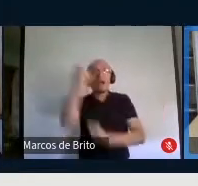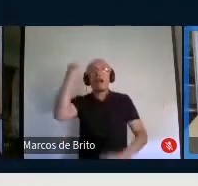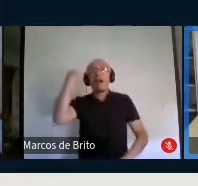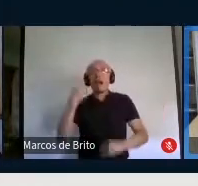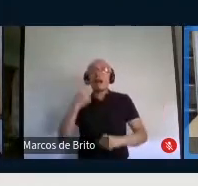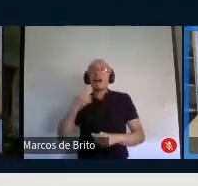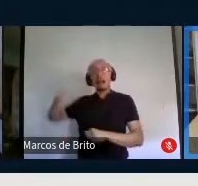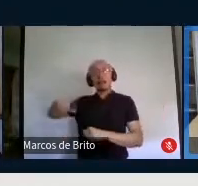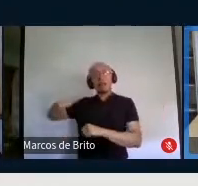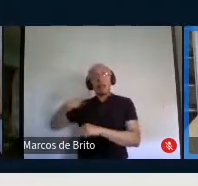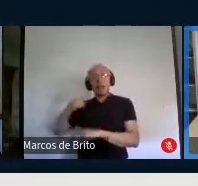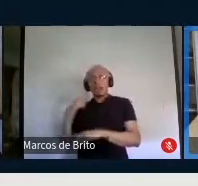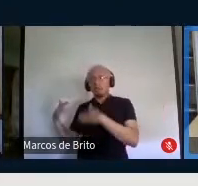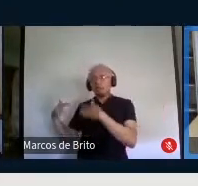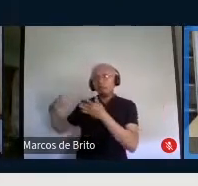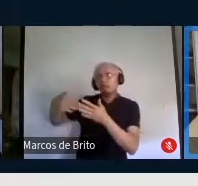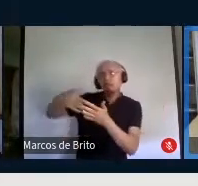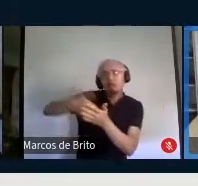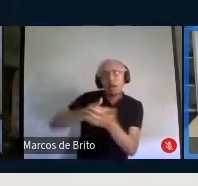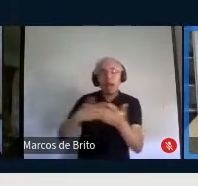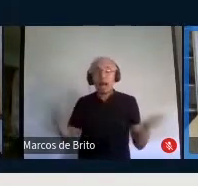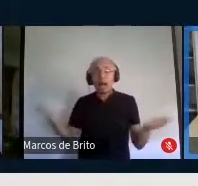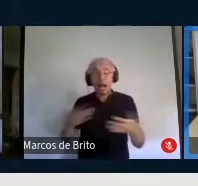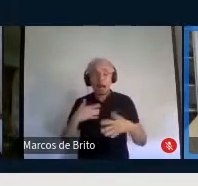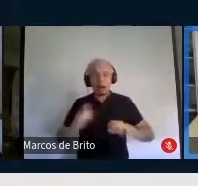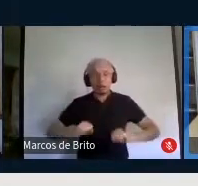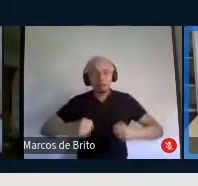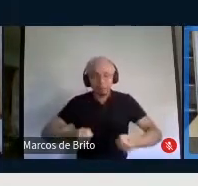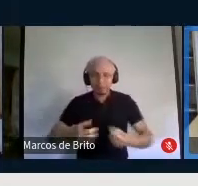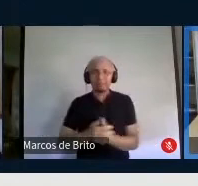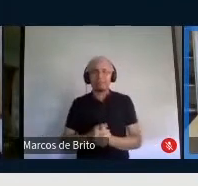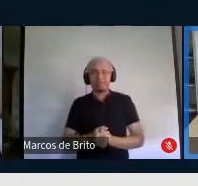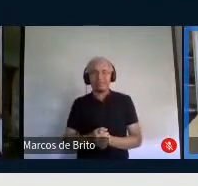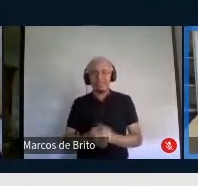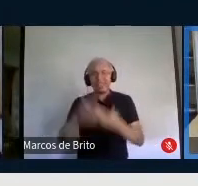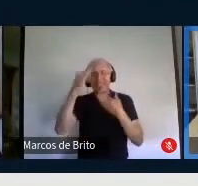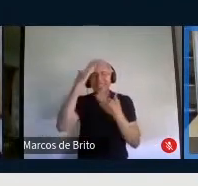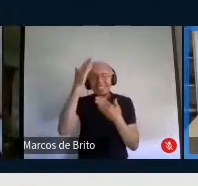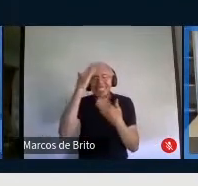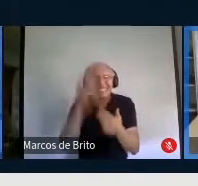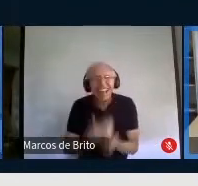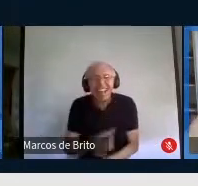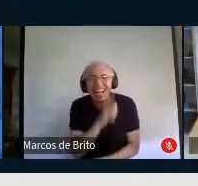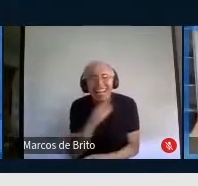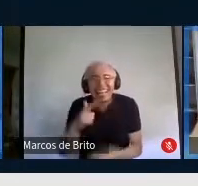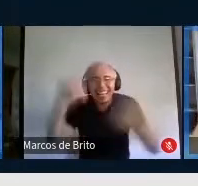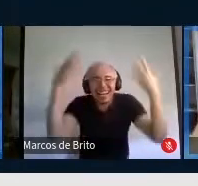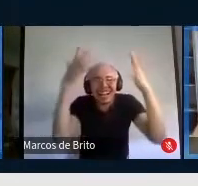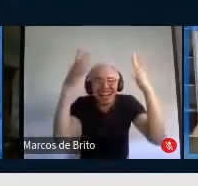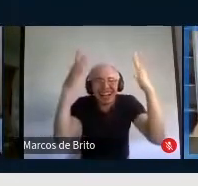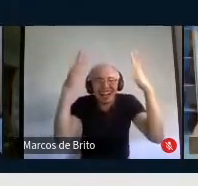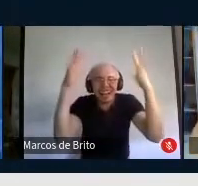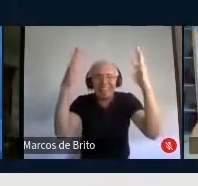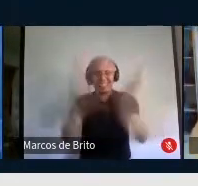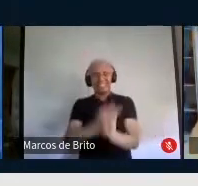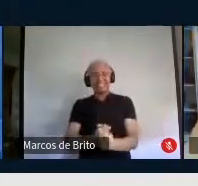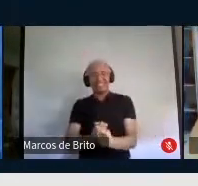esse momento de defesa. Então, agradeço muito. Parabéns, Lira.